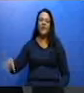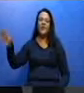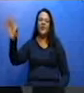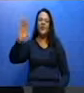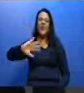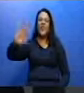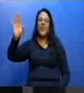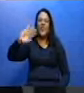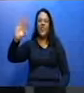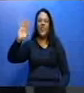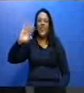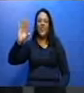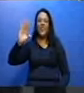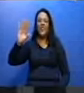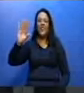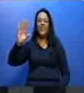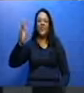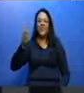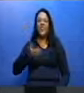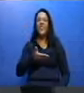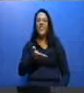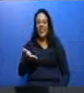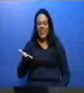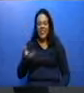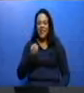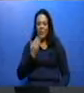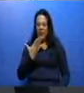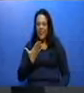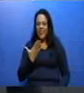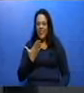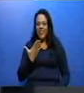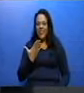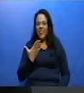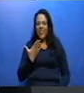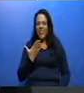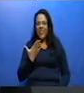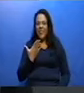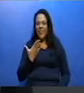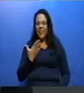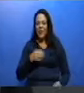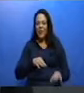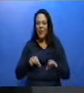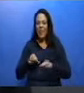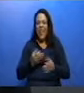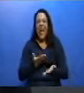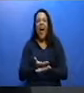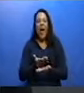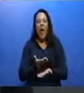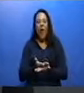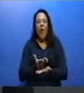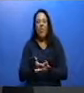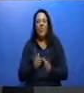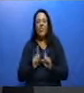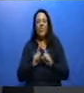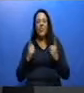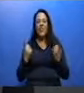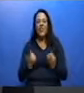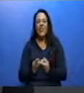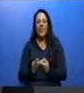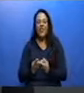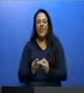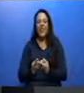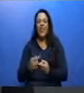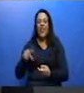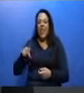Olá, como estão? Preparados para as aulas de geografia? Então, a professora Adriana,